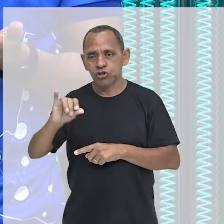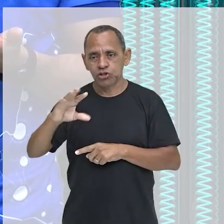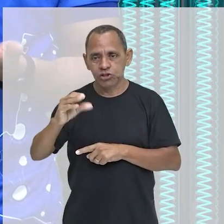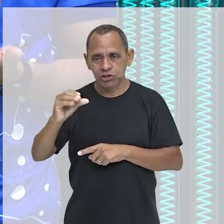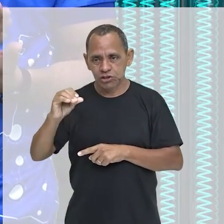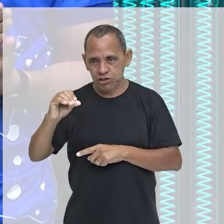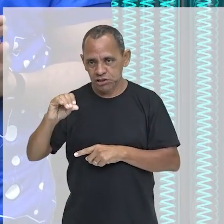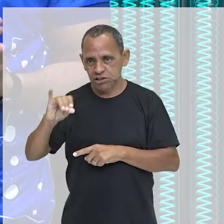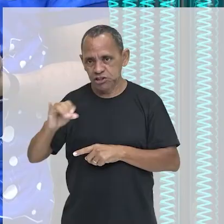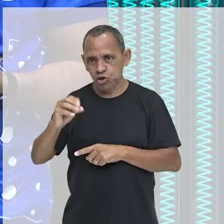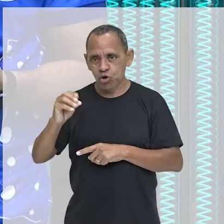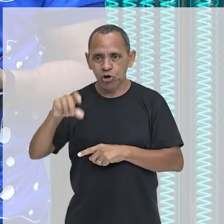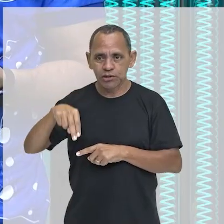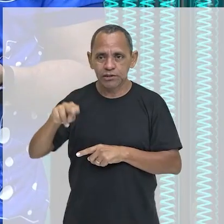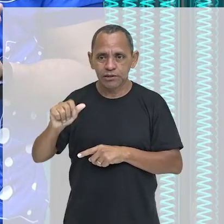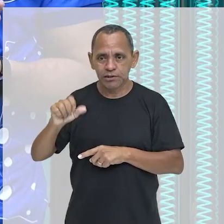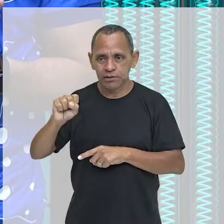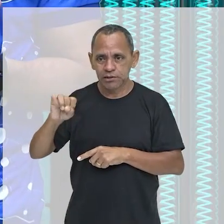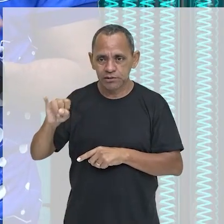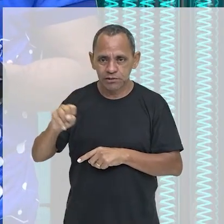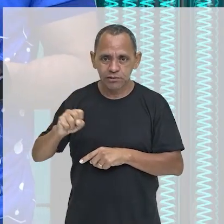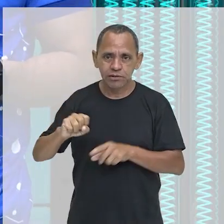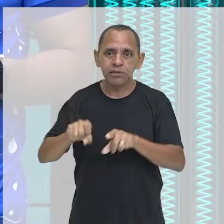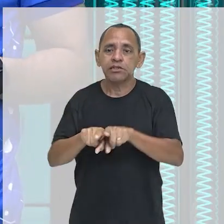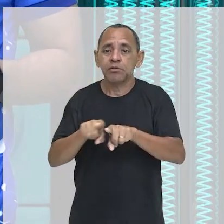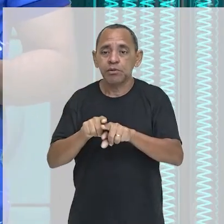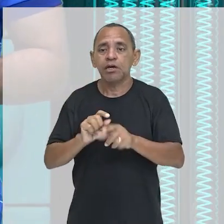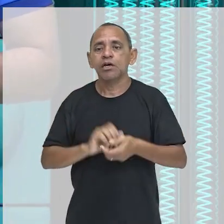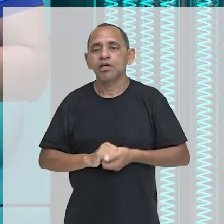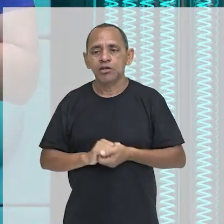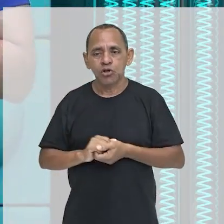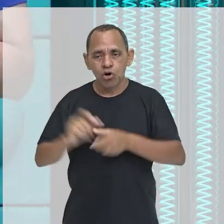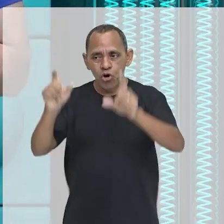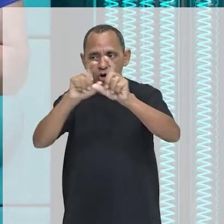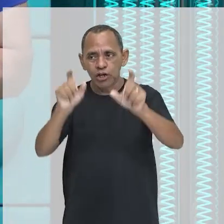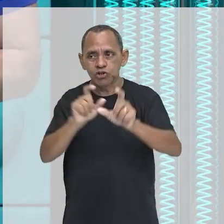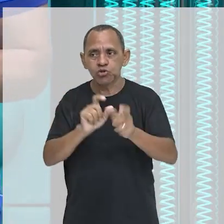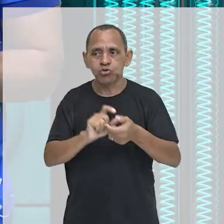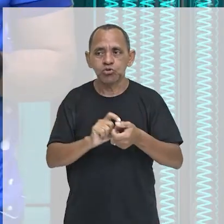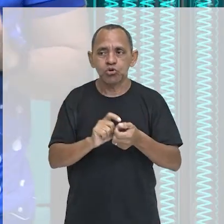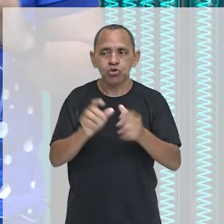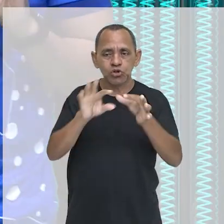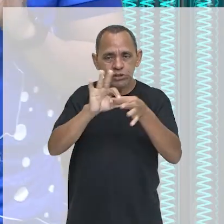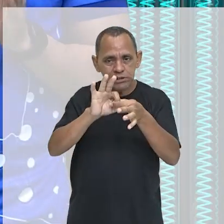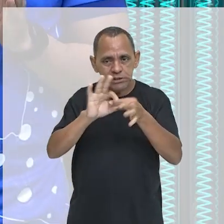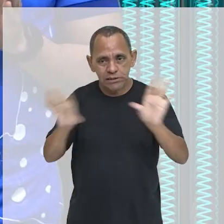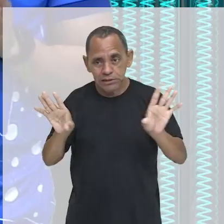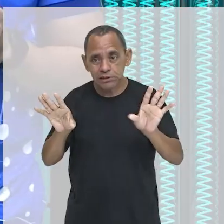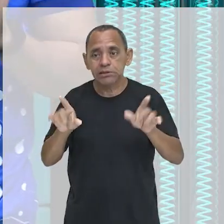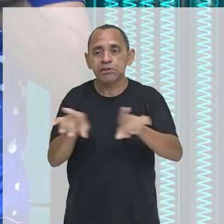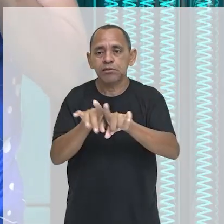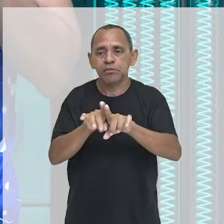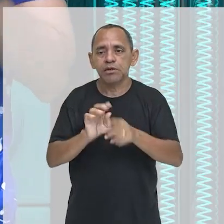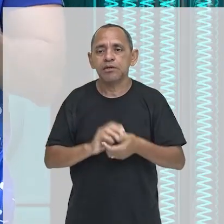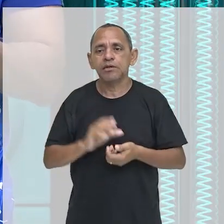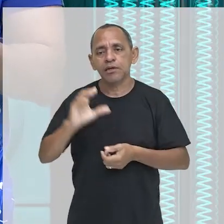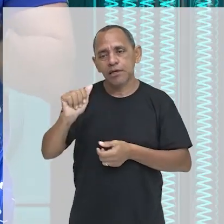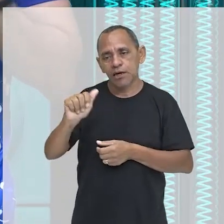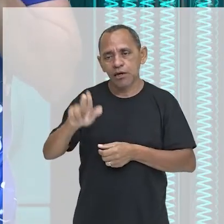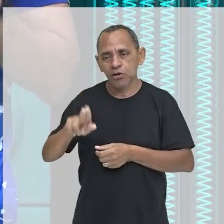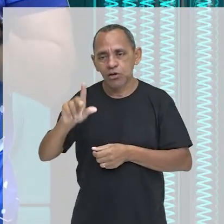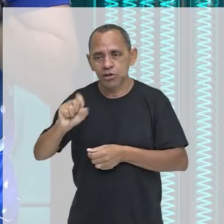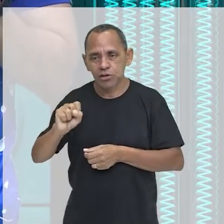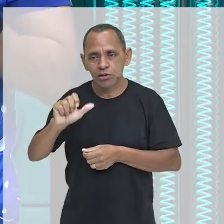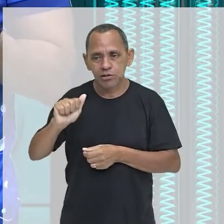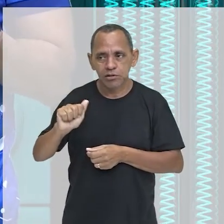elas também fazem parte das orações subordinadas. Então, nós temos orações subordinadas causais. Olha